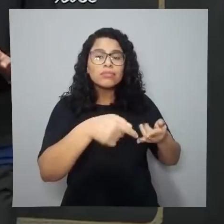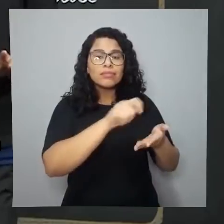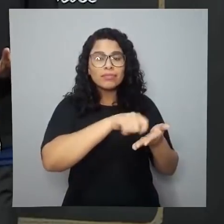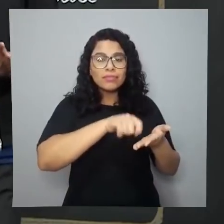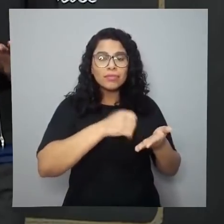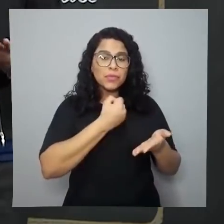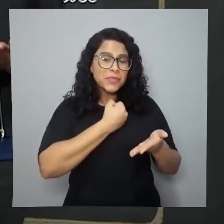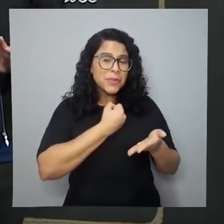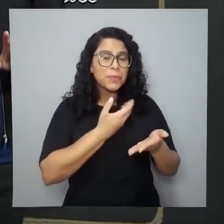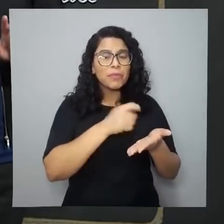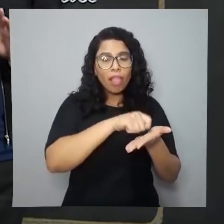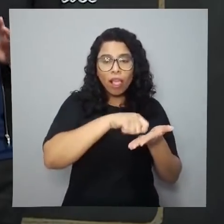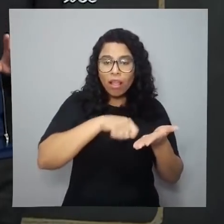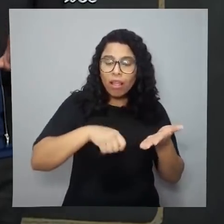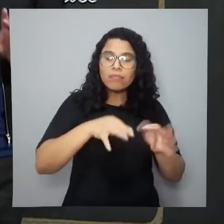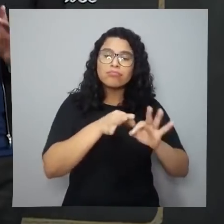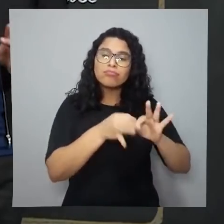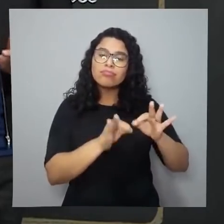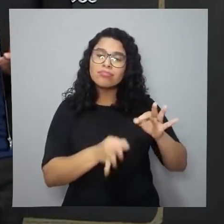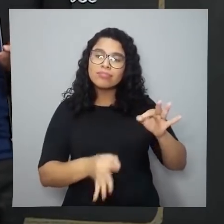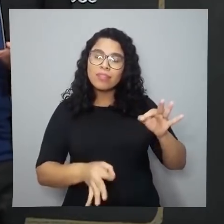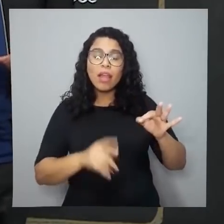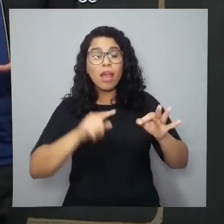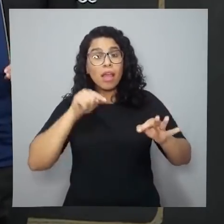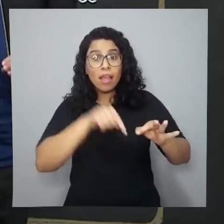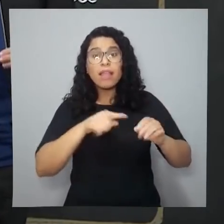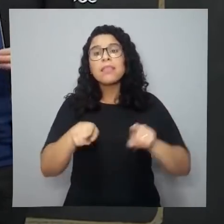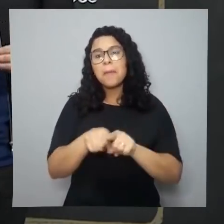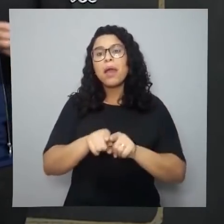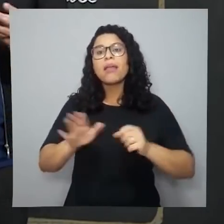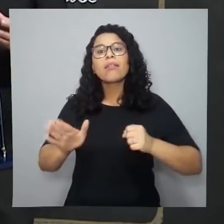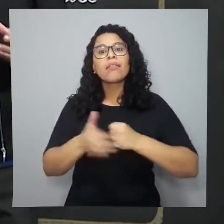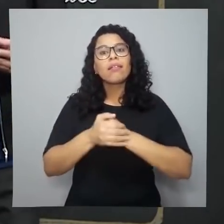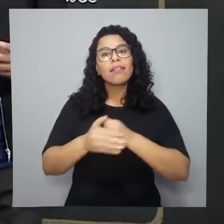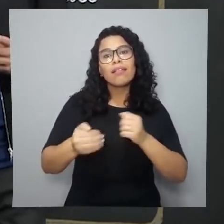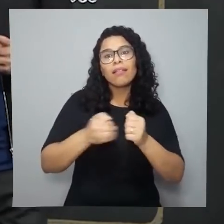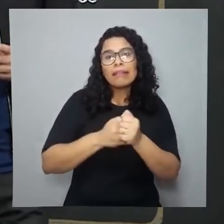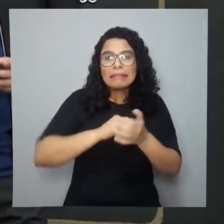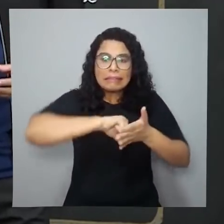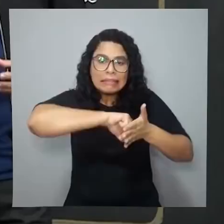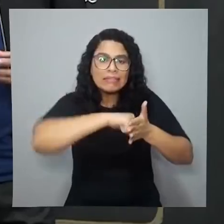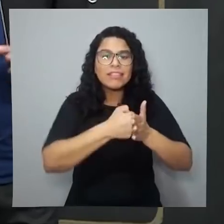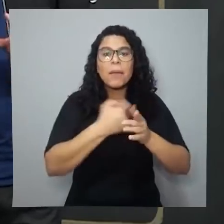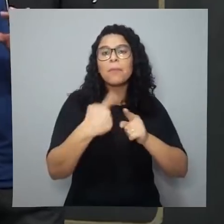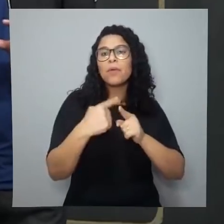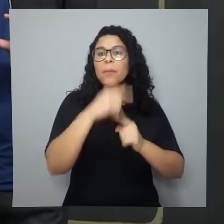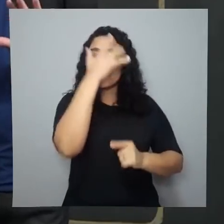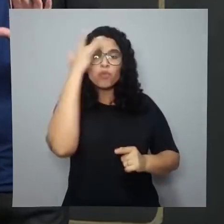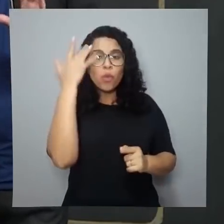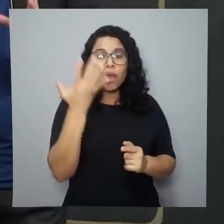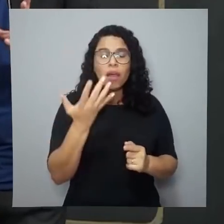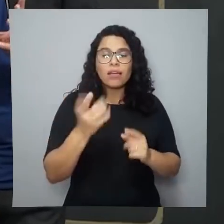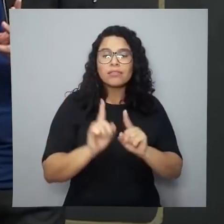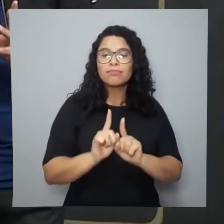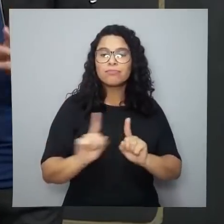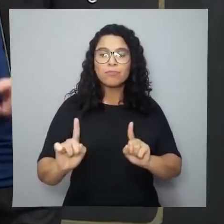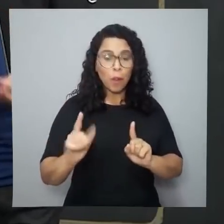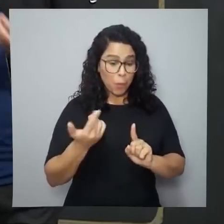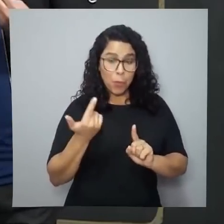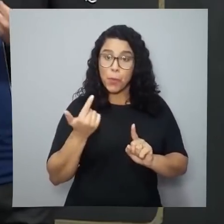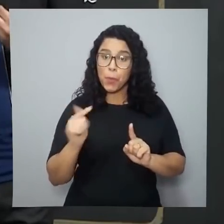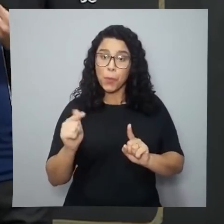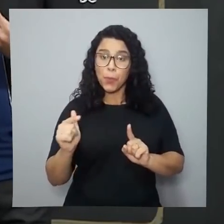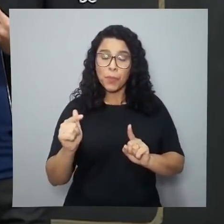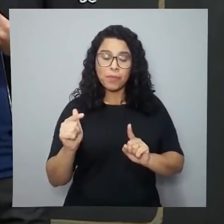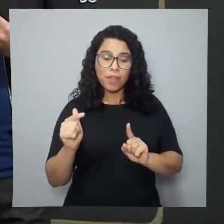pessoal. E tem um detalhe, né? O diário tem um caráter um pouco secreto, um pouco guardado a 7 chaves, porque o autor gosta de manter essa